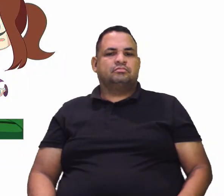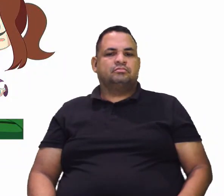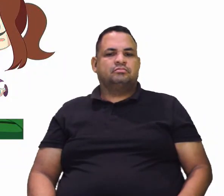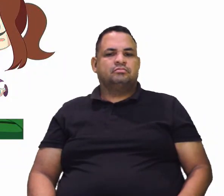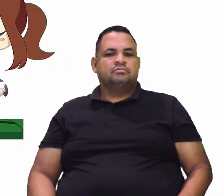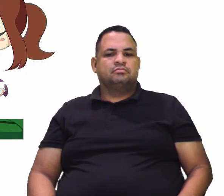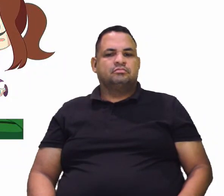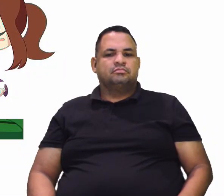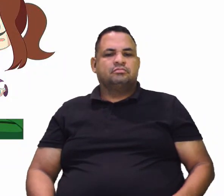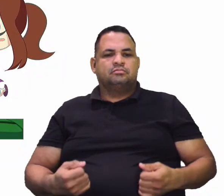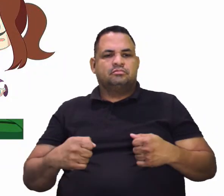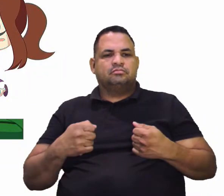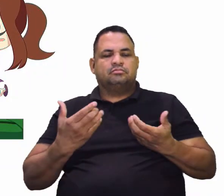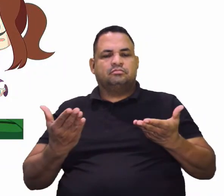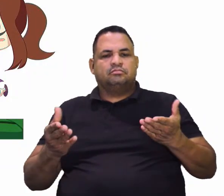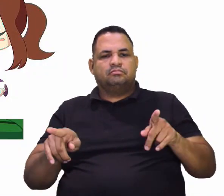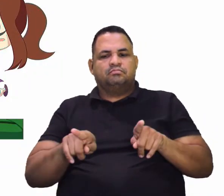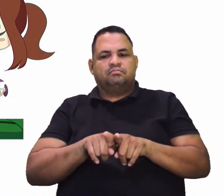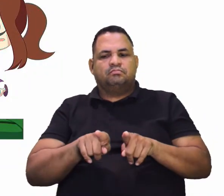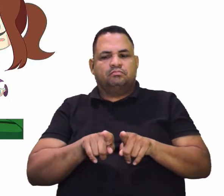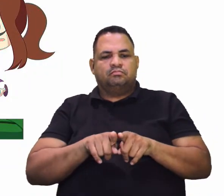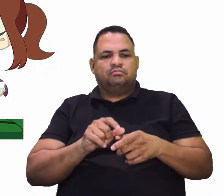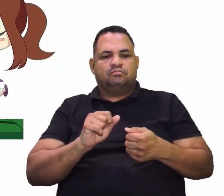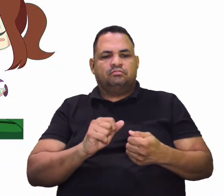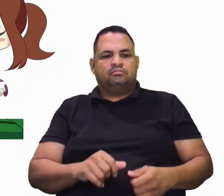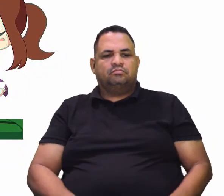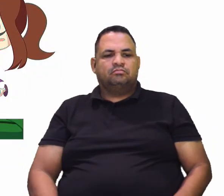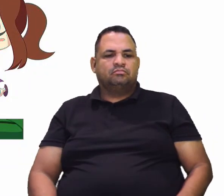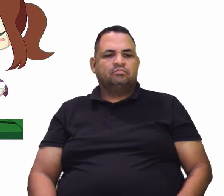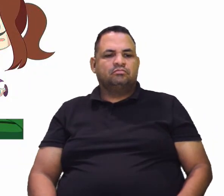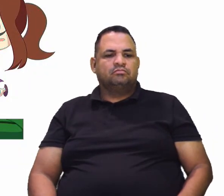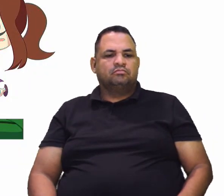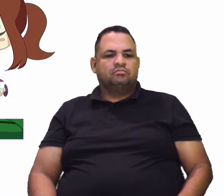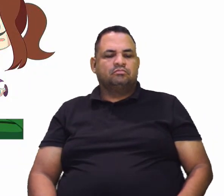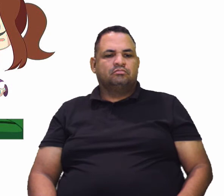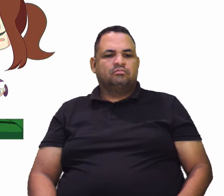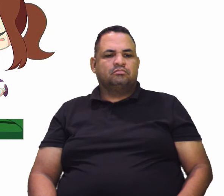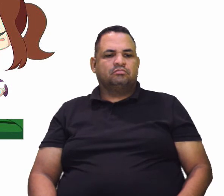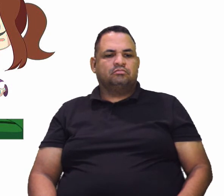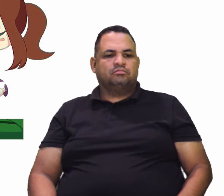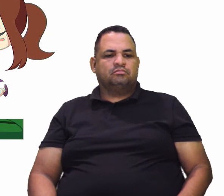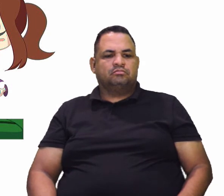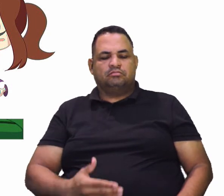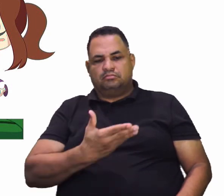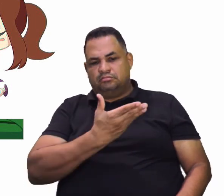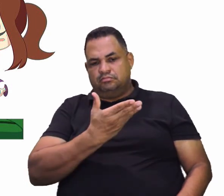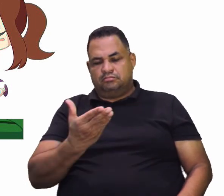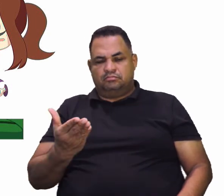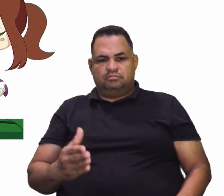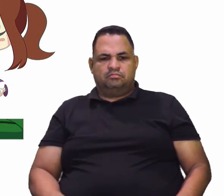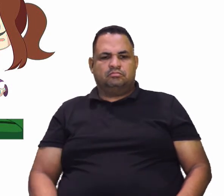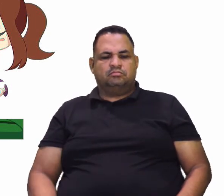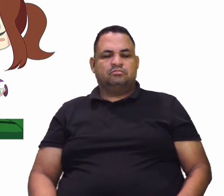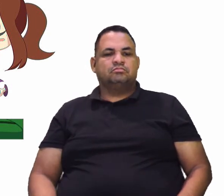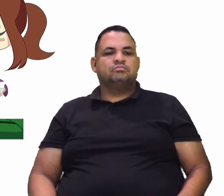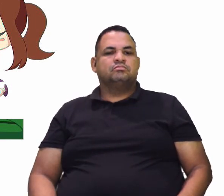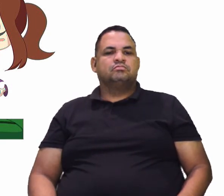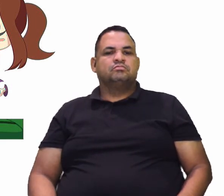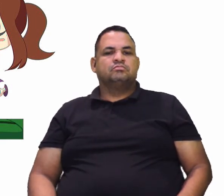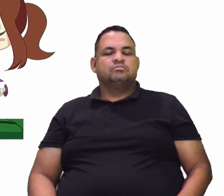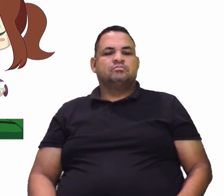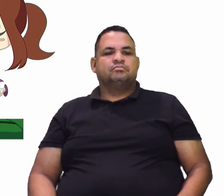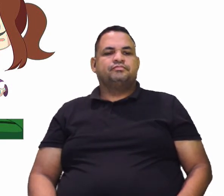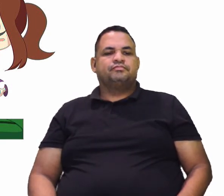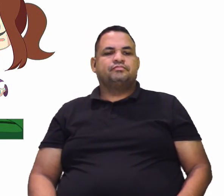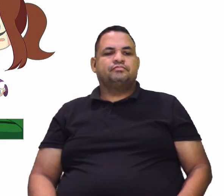desse lado, você pode muito bem fazer isso aqui, ó. Ao invés de você escrever going to, não quero escrever going